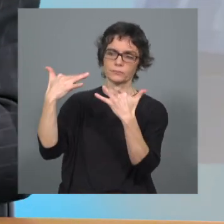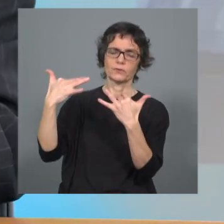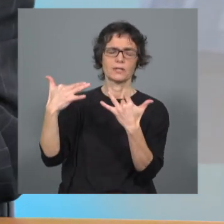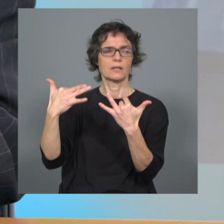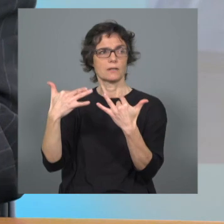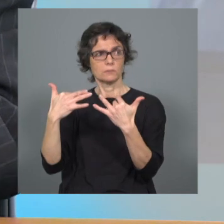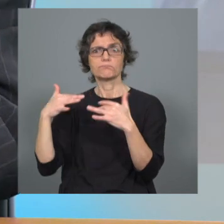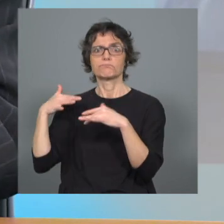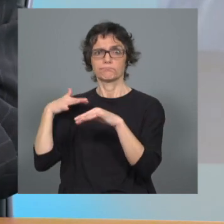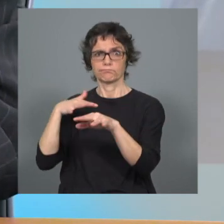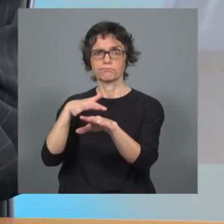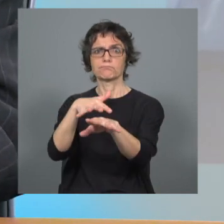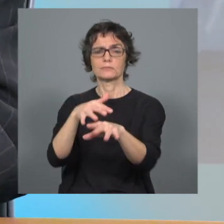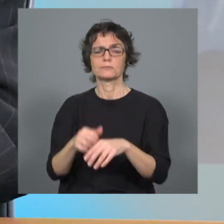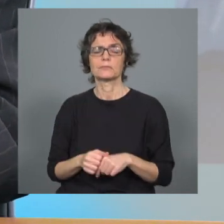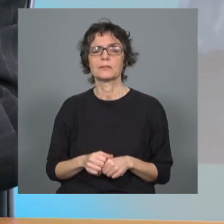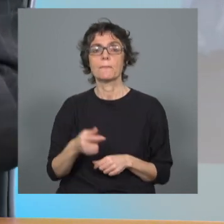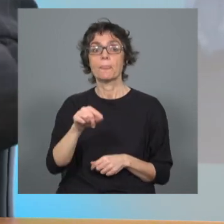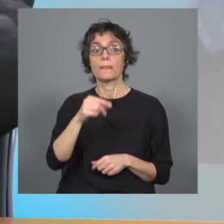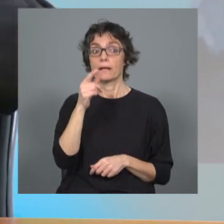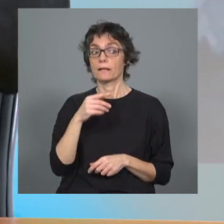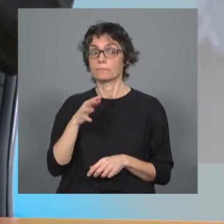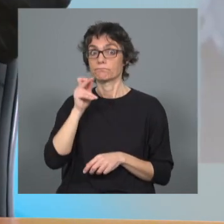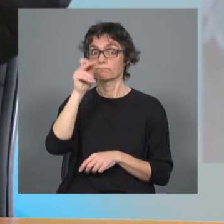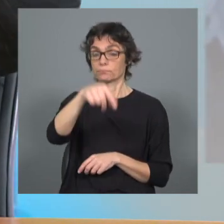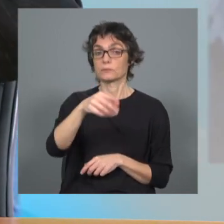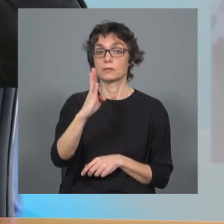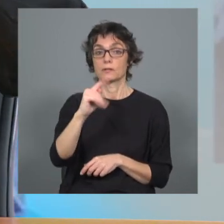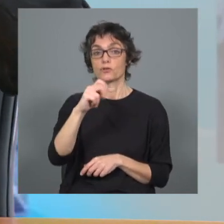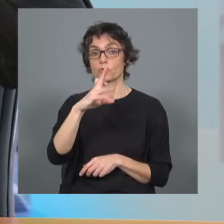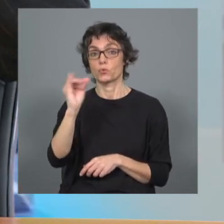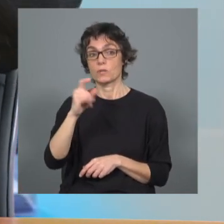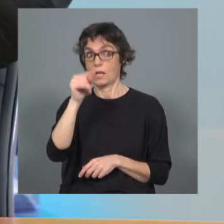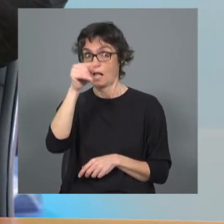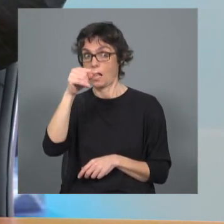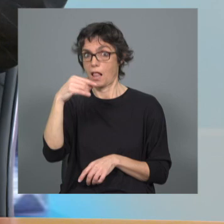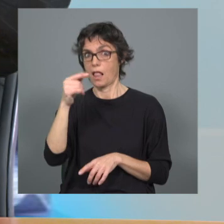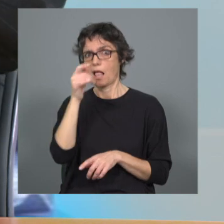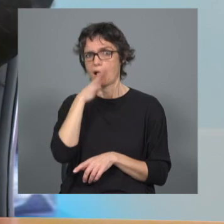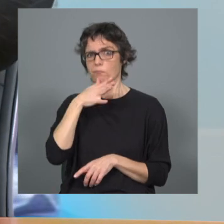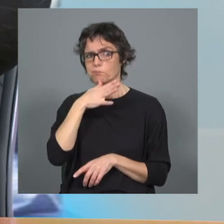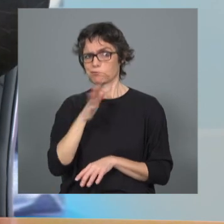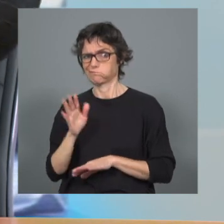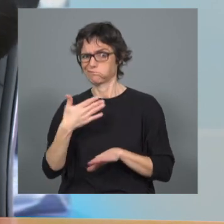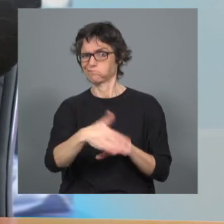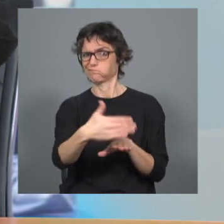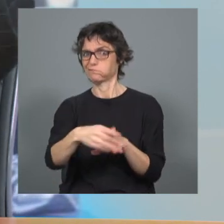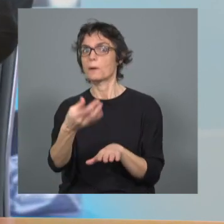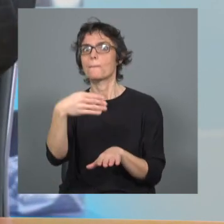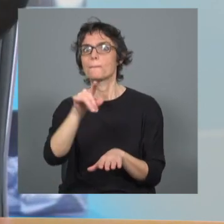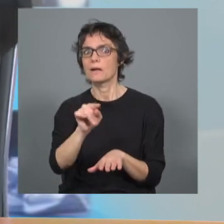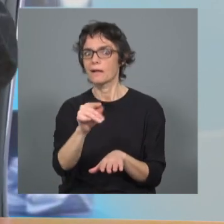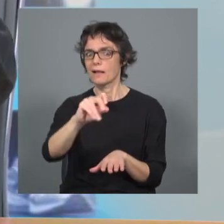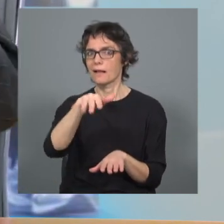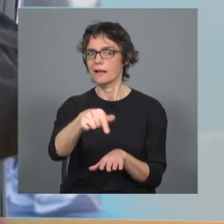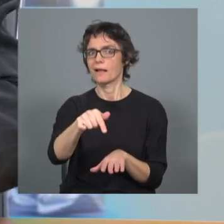à cidade dos profetas. Jerusalém era a cidade que matava os profetas, mas era também aquela onde